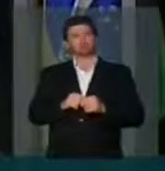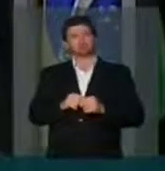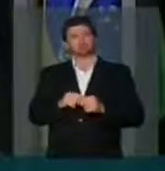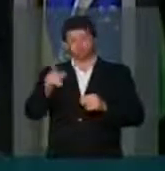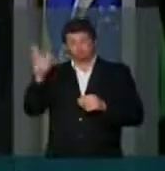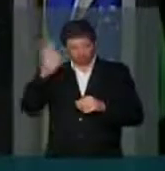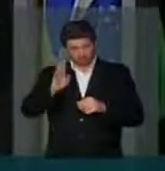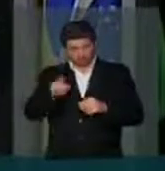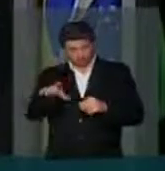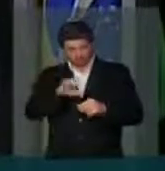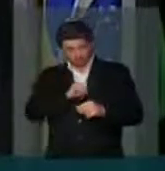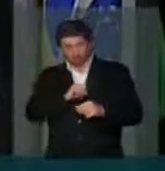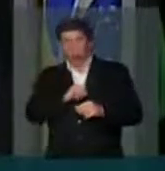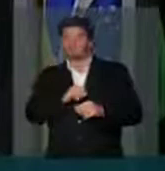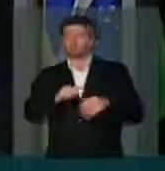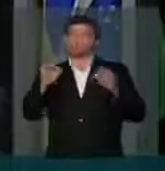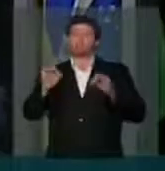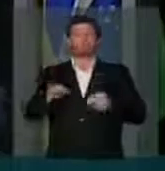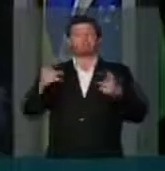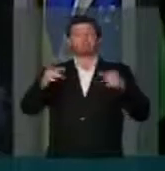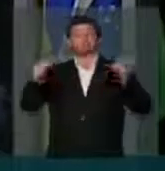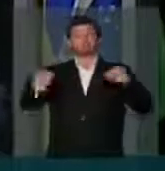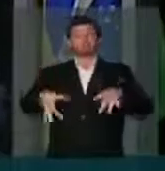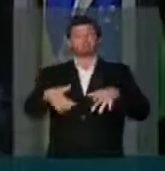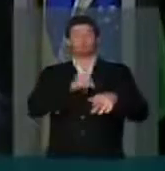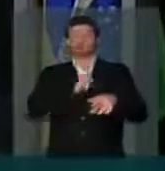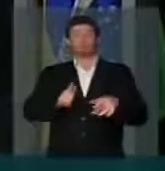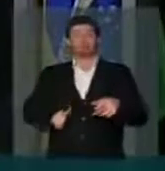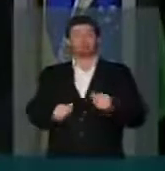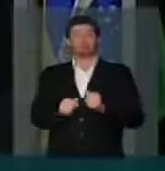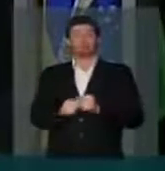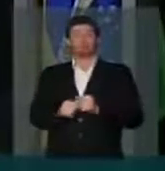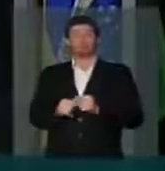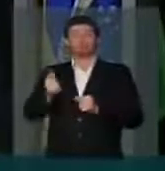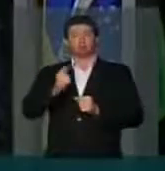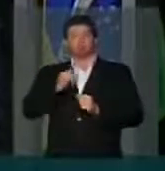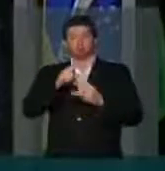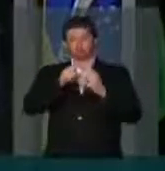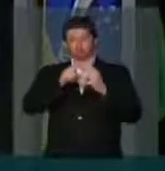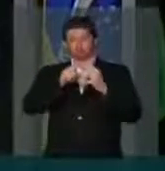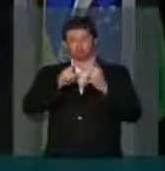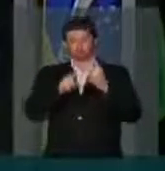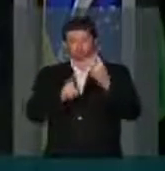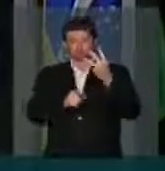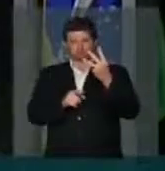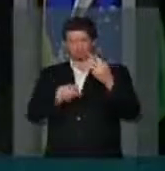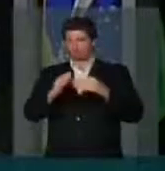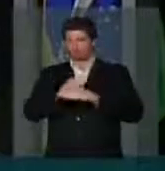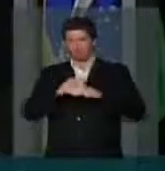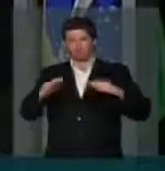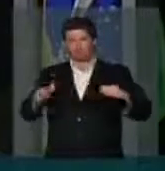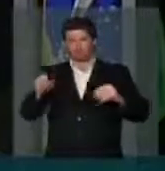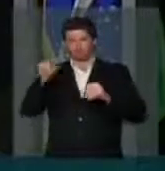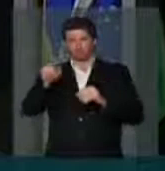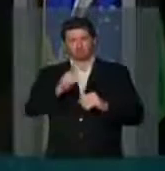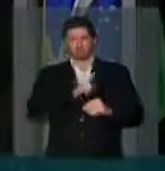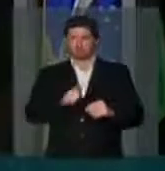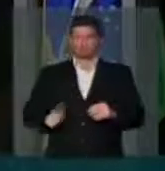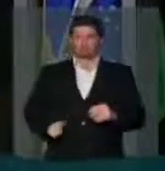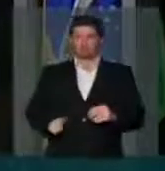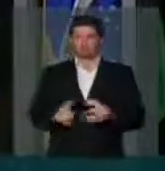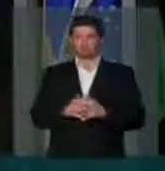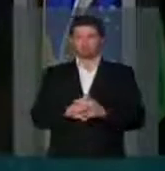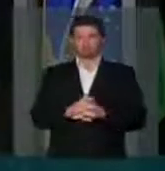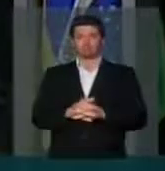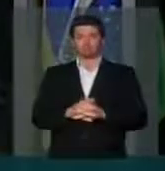nosso país, o mais correto é a renúncia. Nós temos 3 maneiras para acabar com esse governo que está